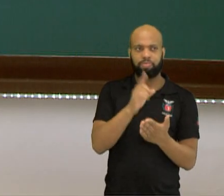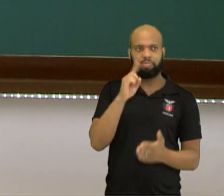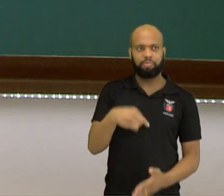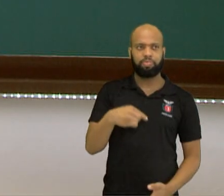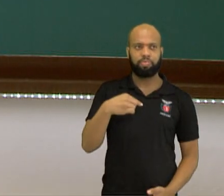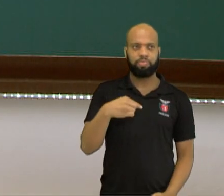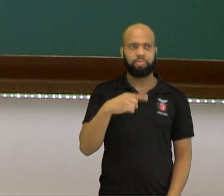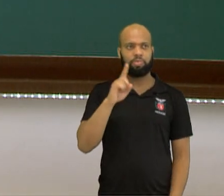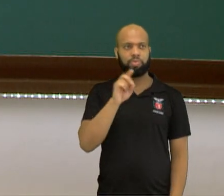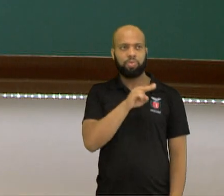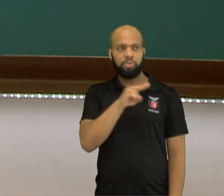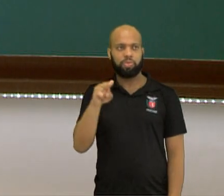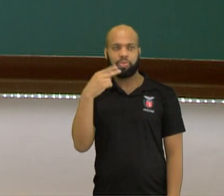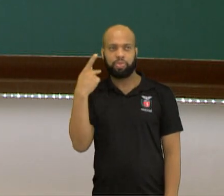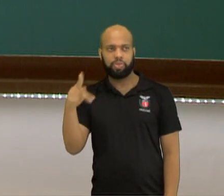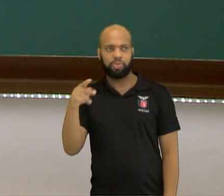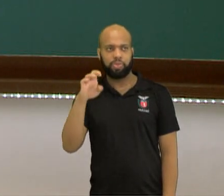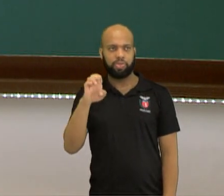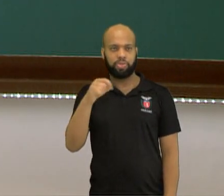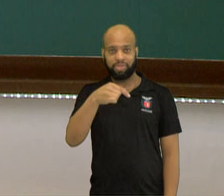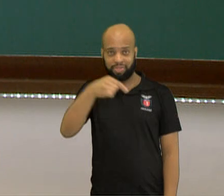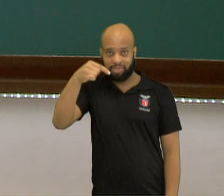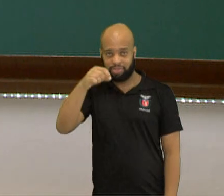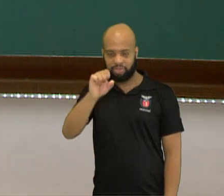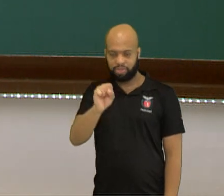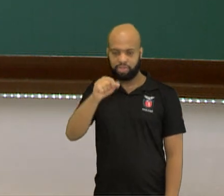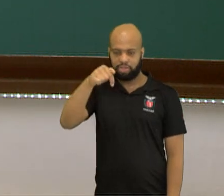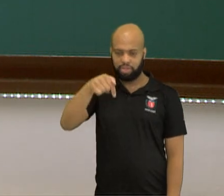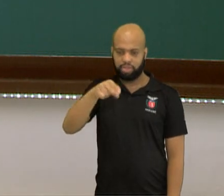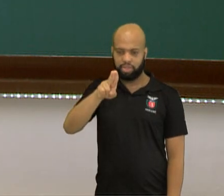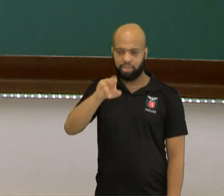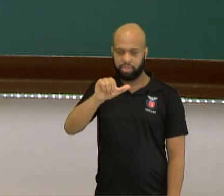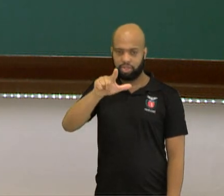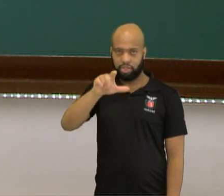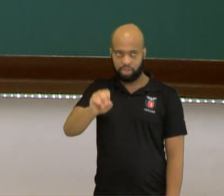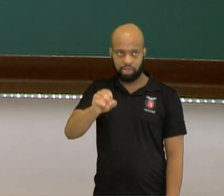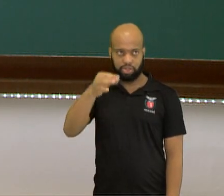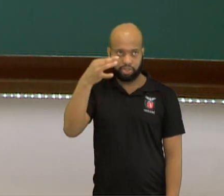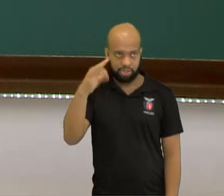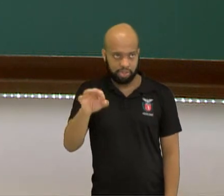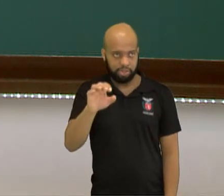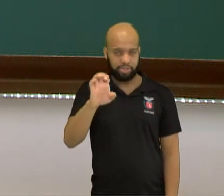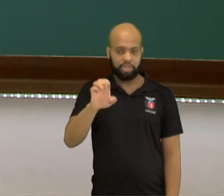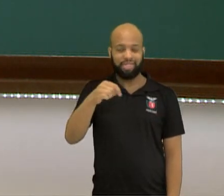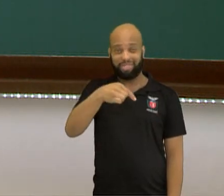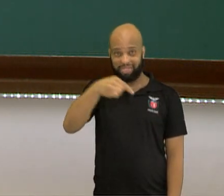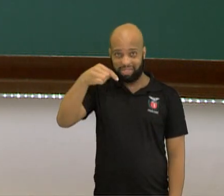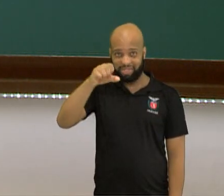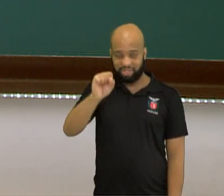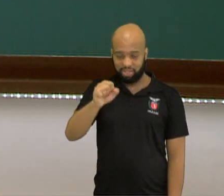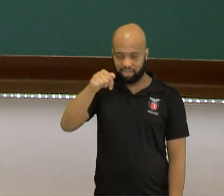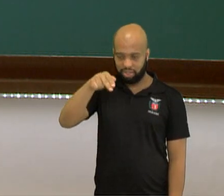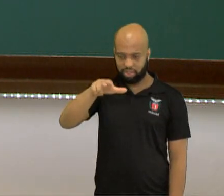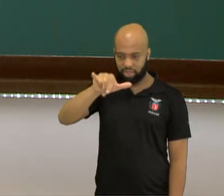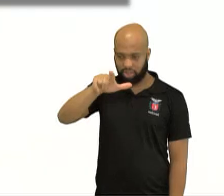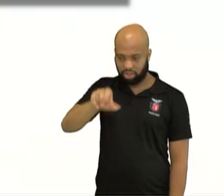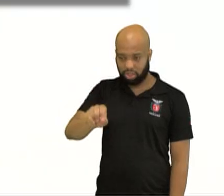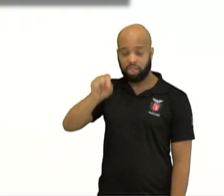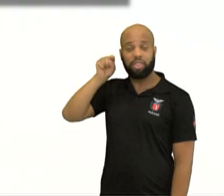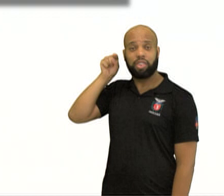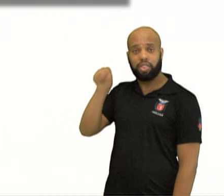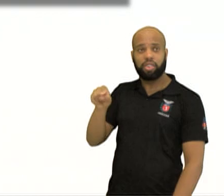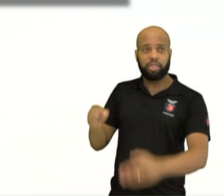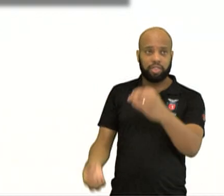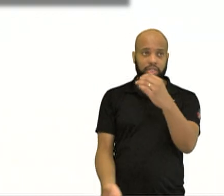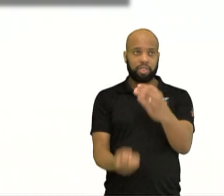o Ésquilo, tá? Olha o acento ali, nada de falar esquilo, não. Ésquilo. Ele criou